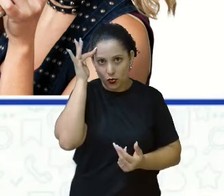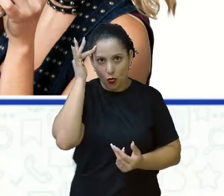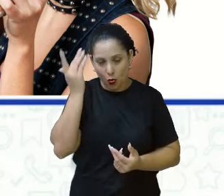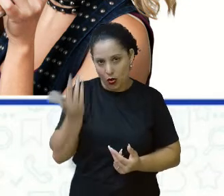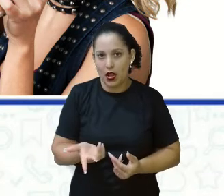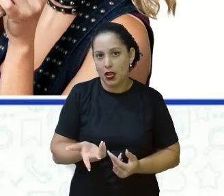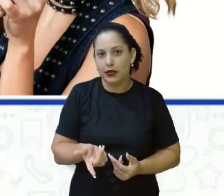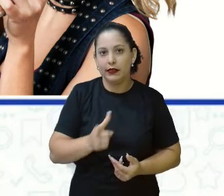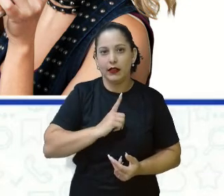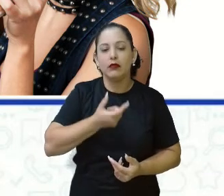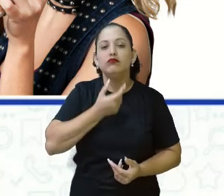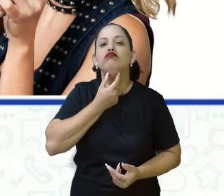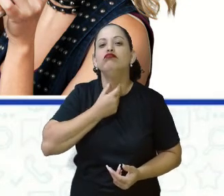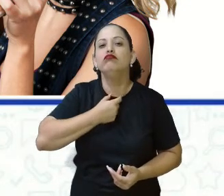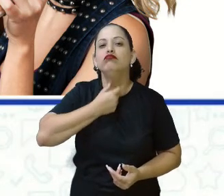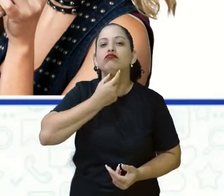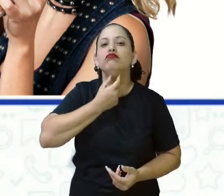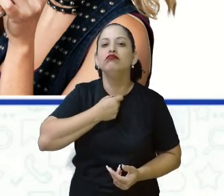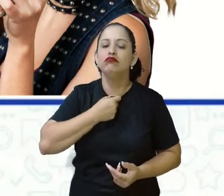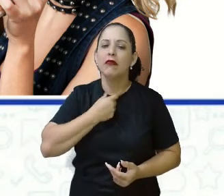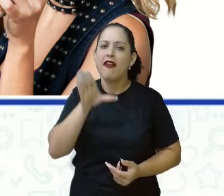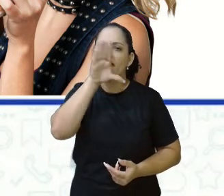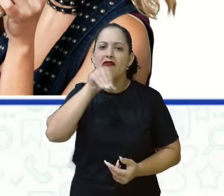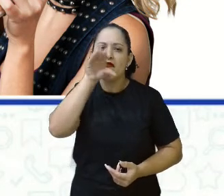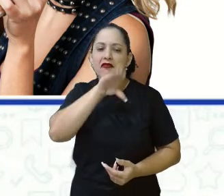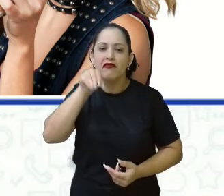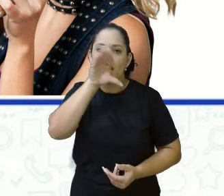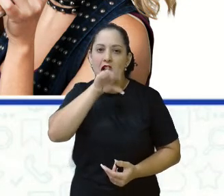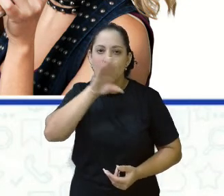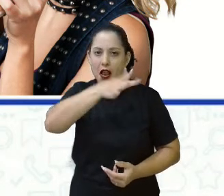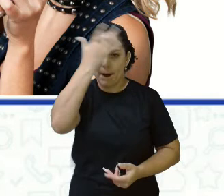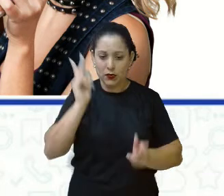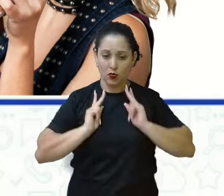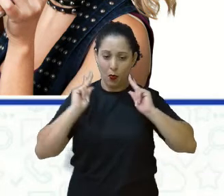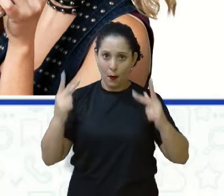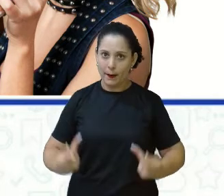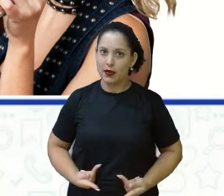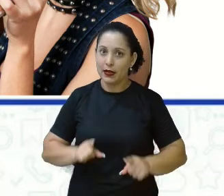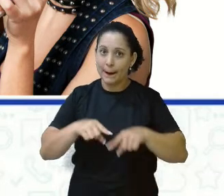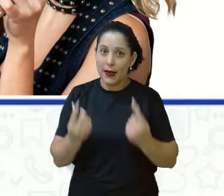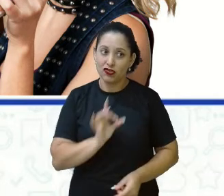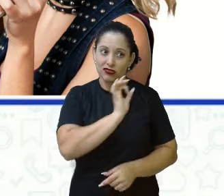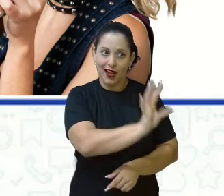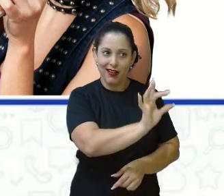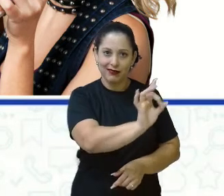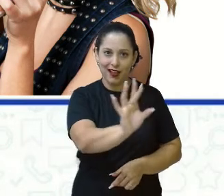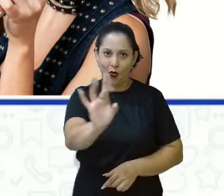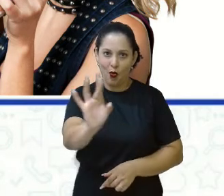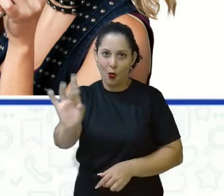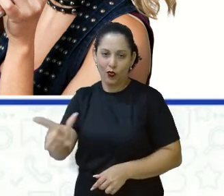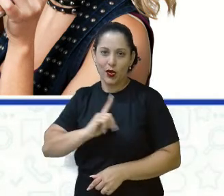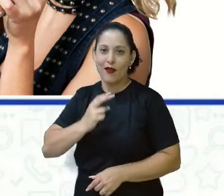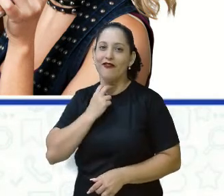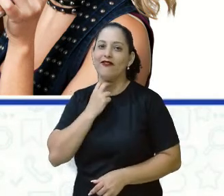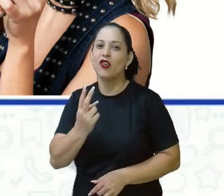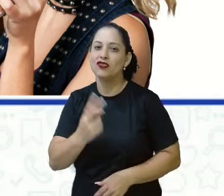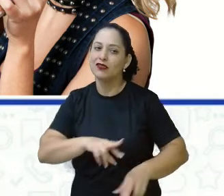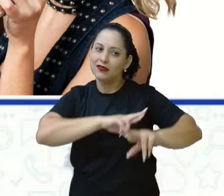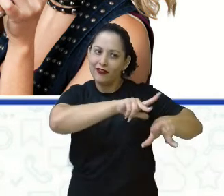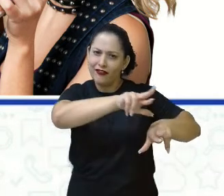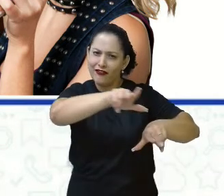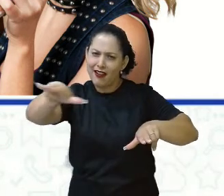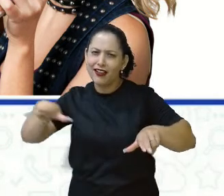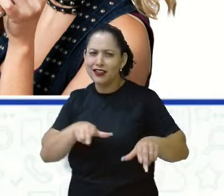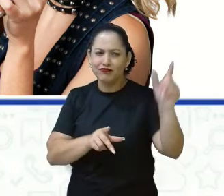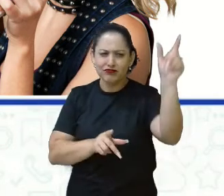por um aparelho fonador, relativamente igual, mas cada pessoa tem uma voz diferente. Essa